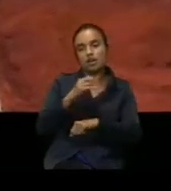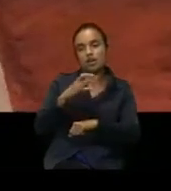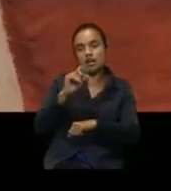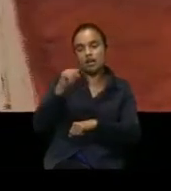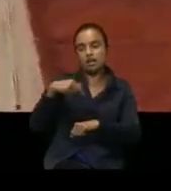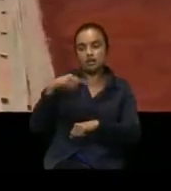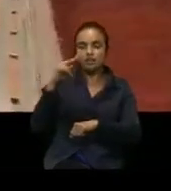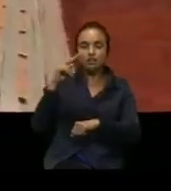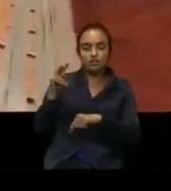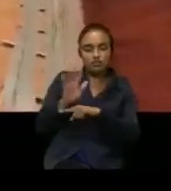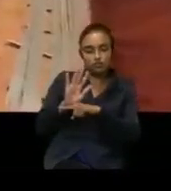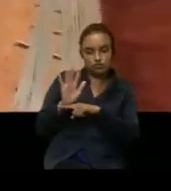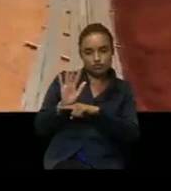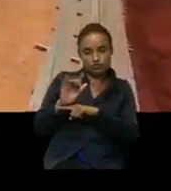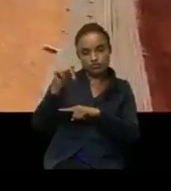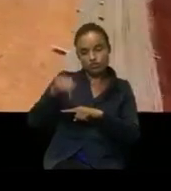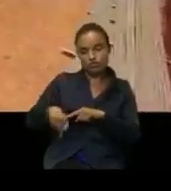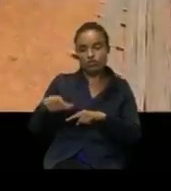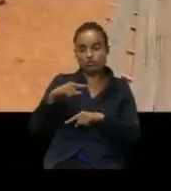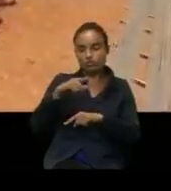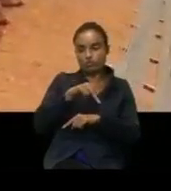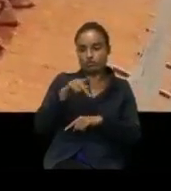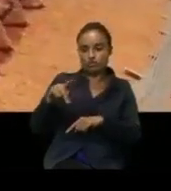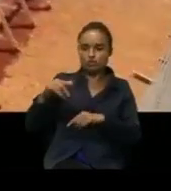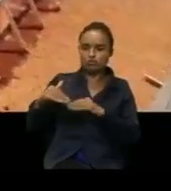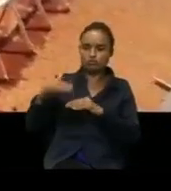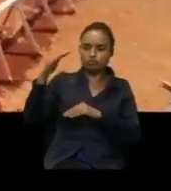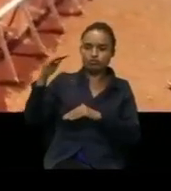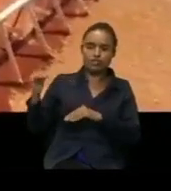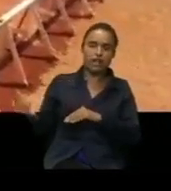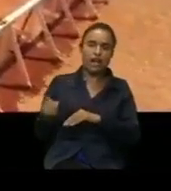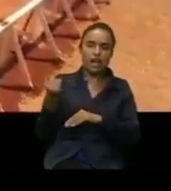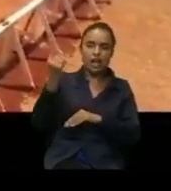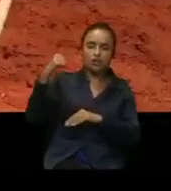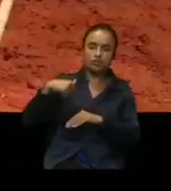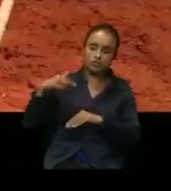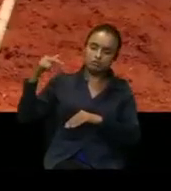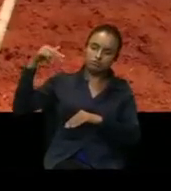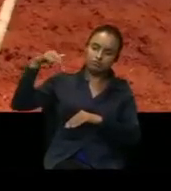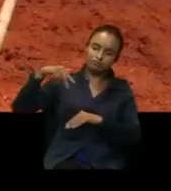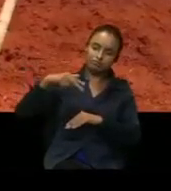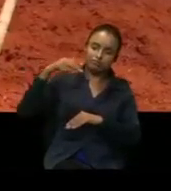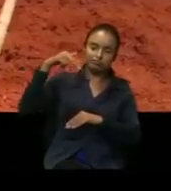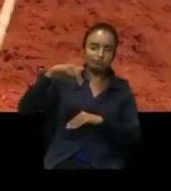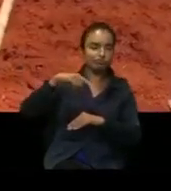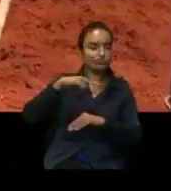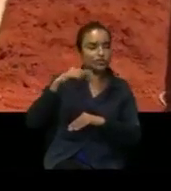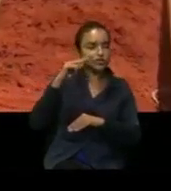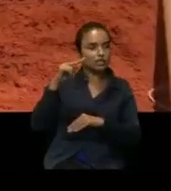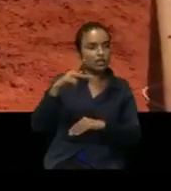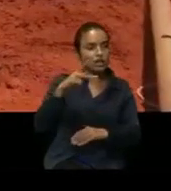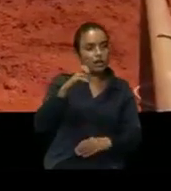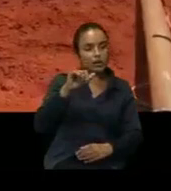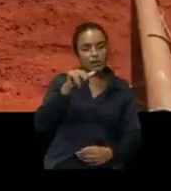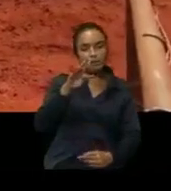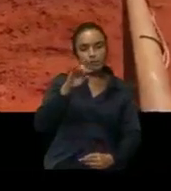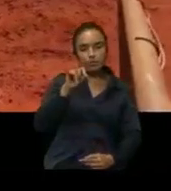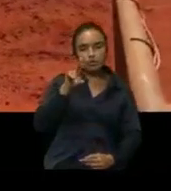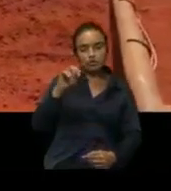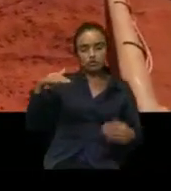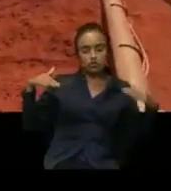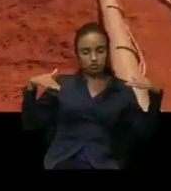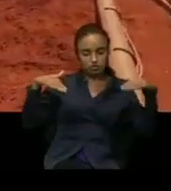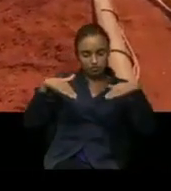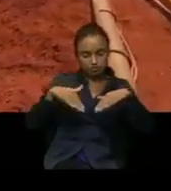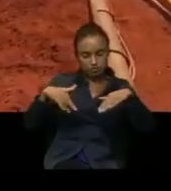Onde o professor estava, que era um ambiente alto, tem também um peitoril, tá? Que é obrigado a ter, a NR18